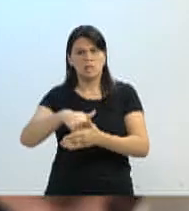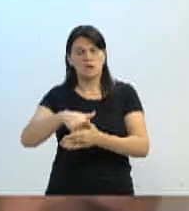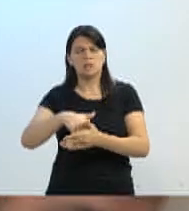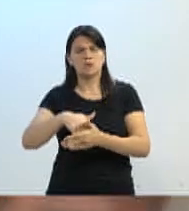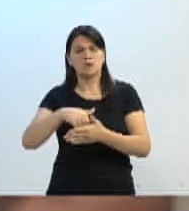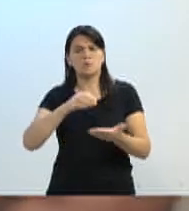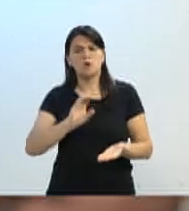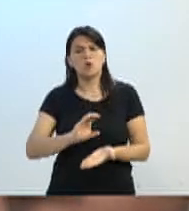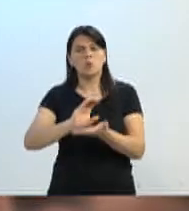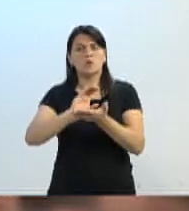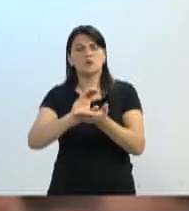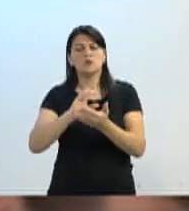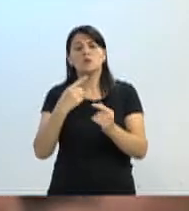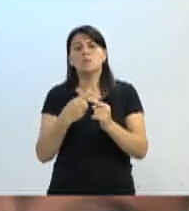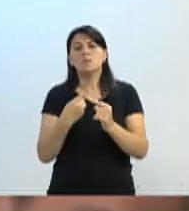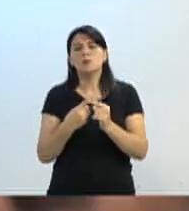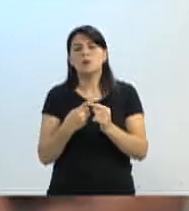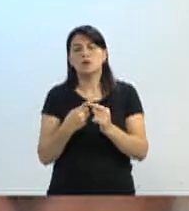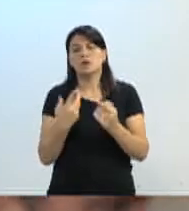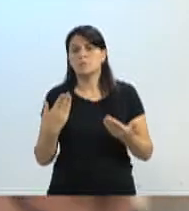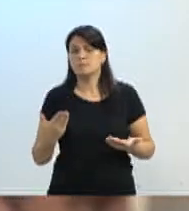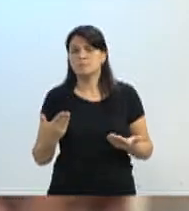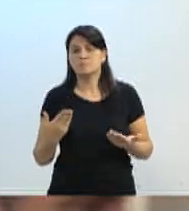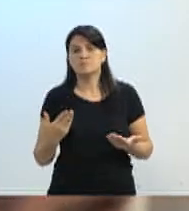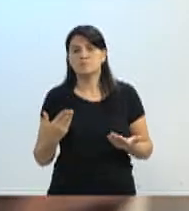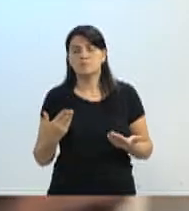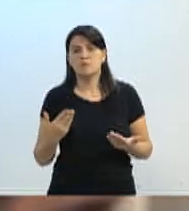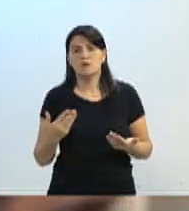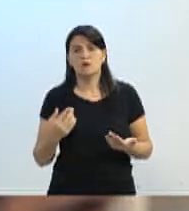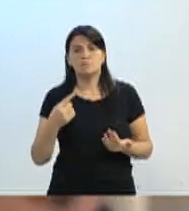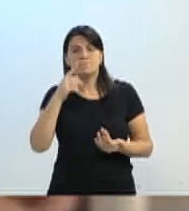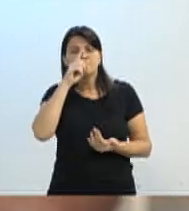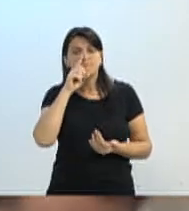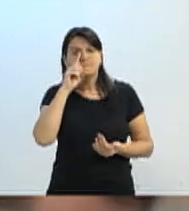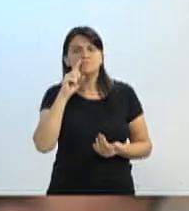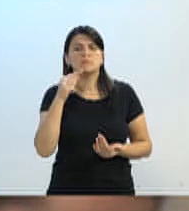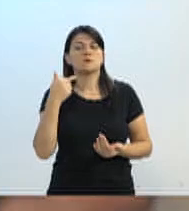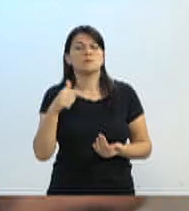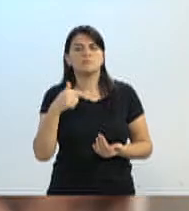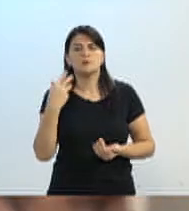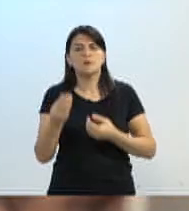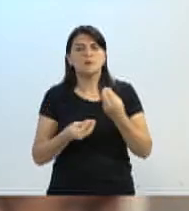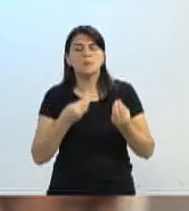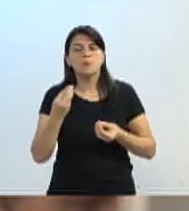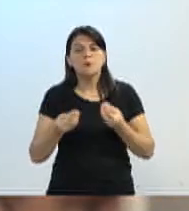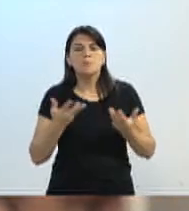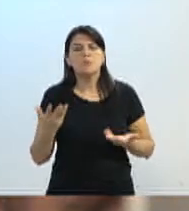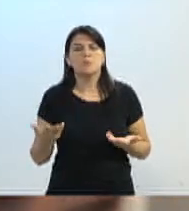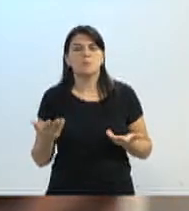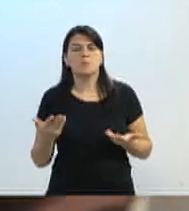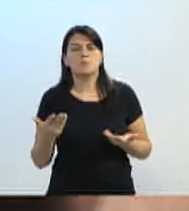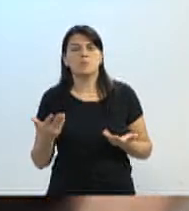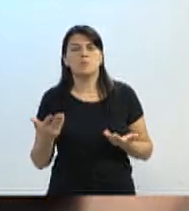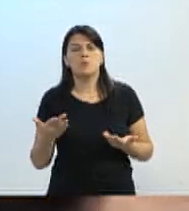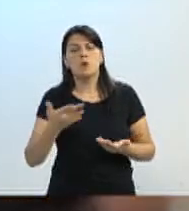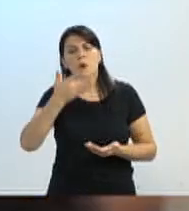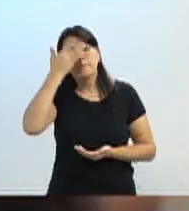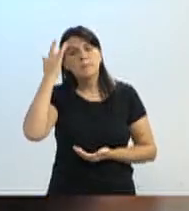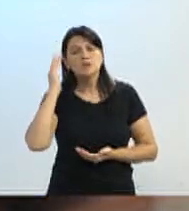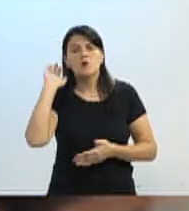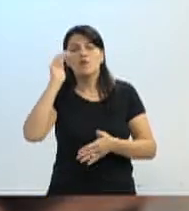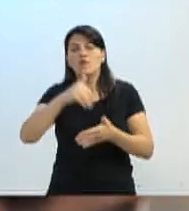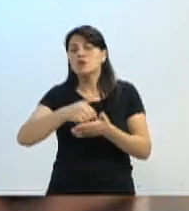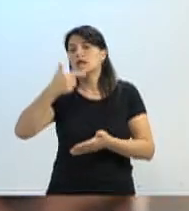Conselho, se deu pelo risco que não haveria a possibilidade de auditar a chance de uma pessoa votar mais de uma